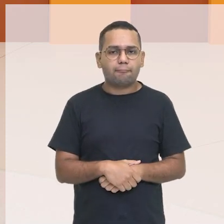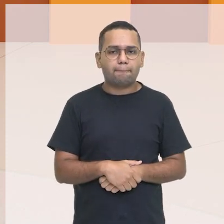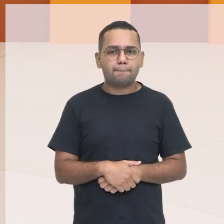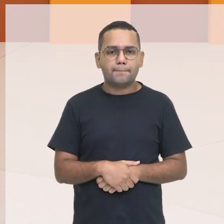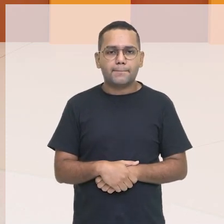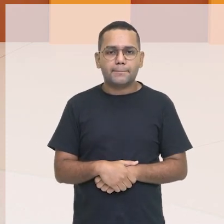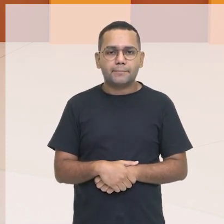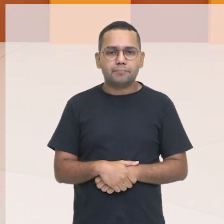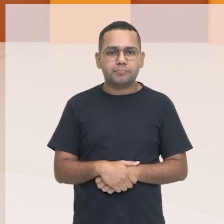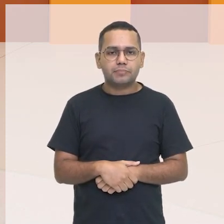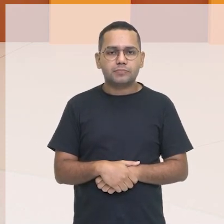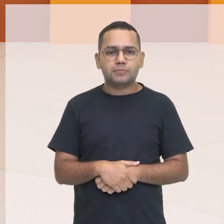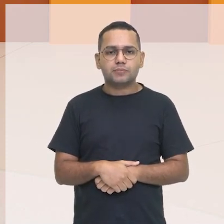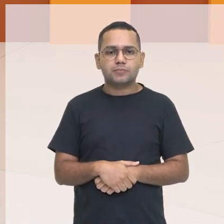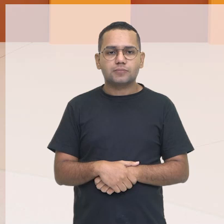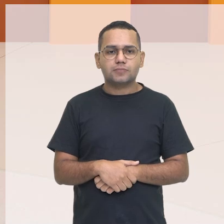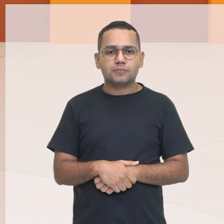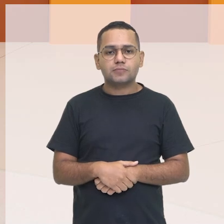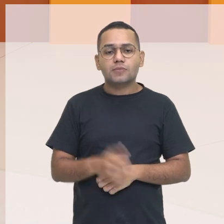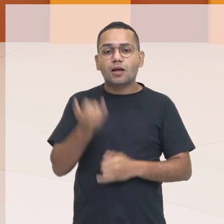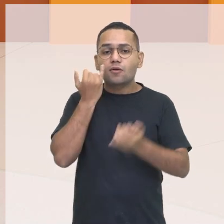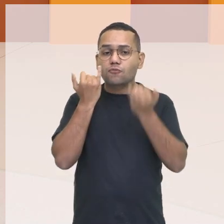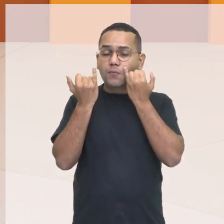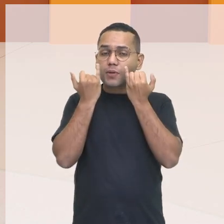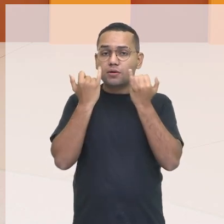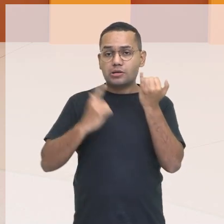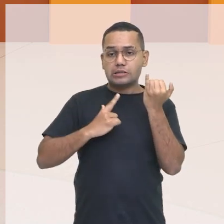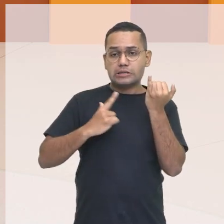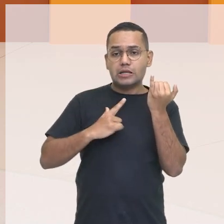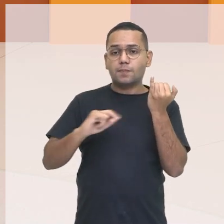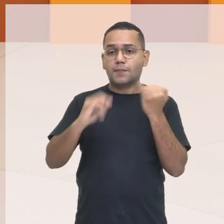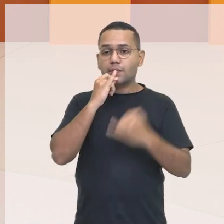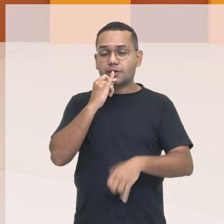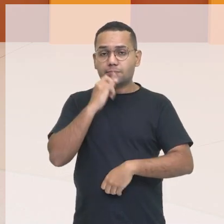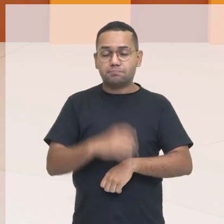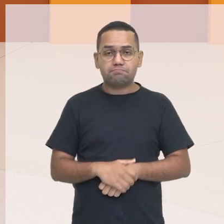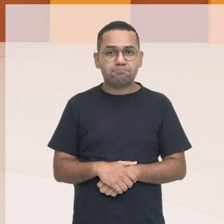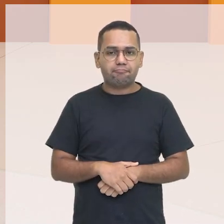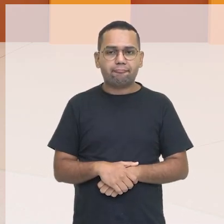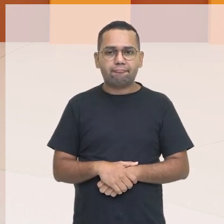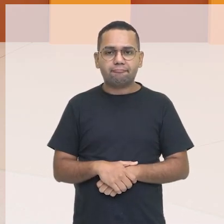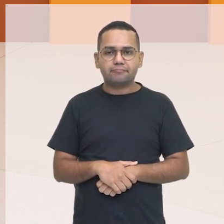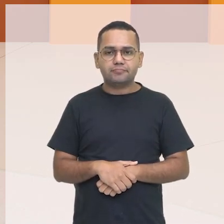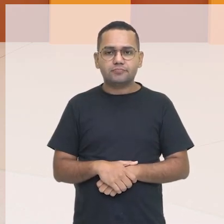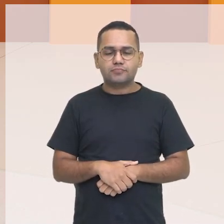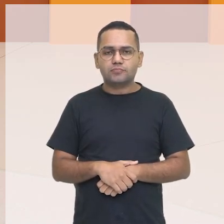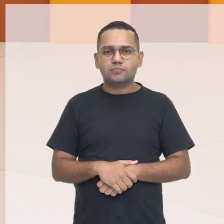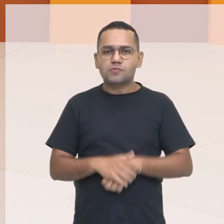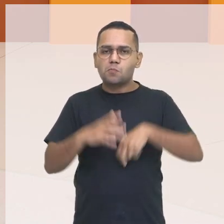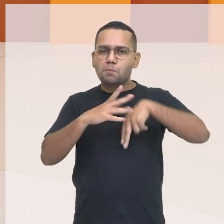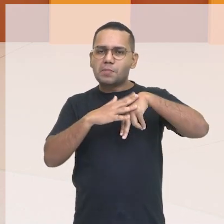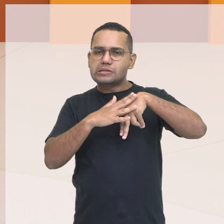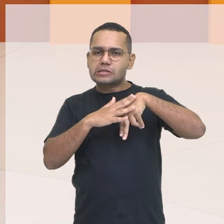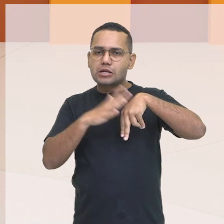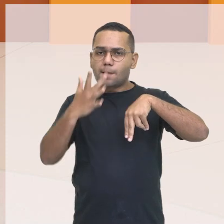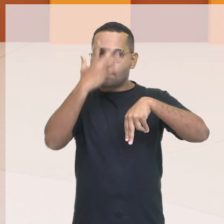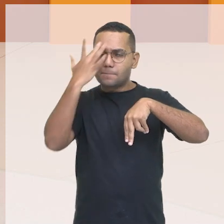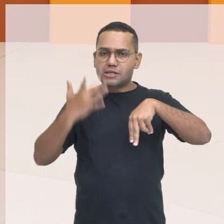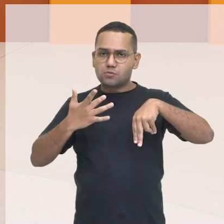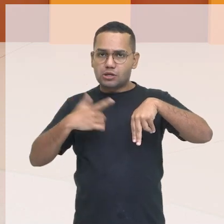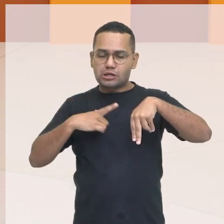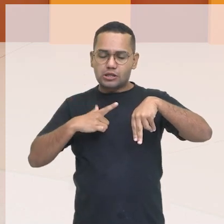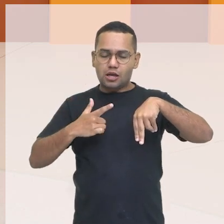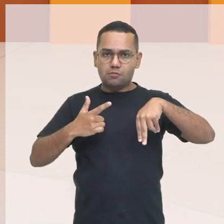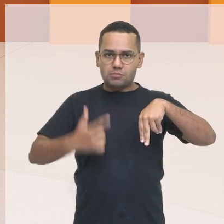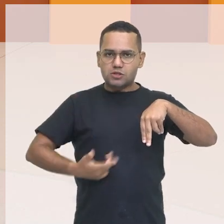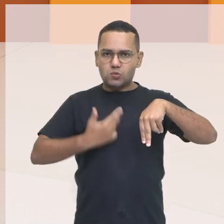incluem o consentimento informado, né, de alguém que vai fazer uma cirurgia ou algum tipo de procedimento, tem que